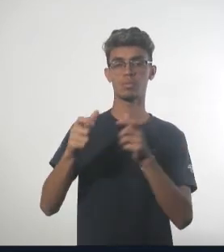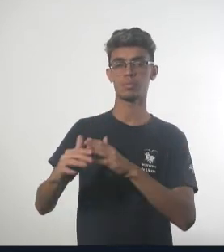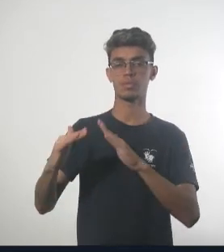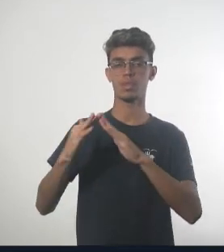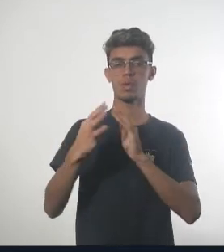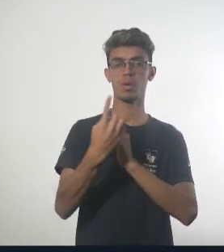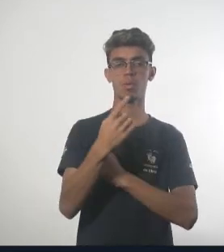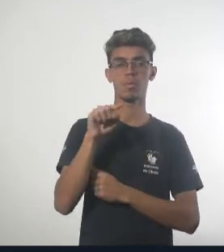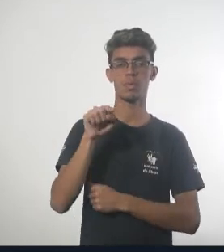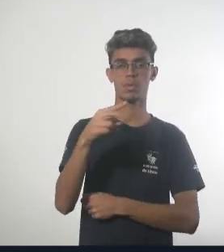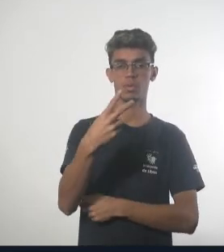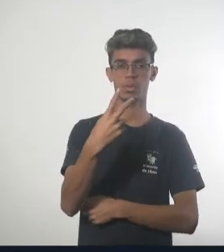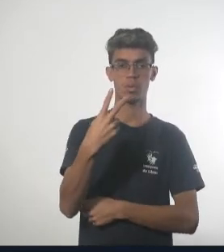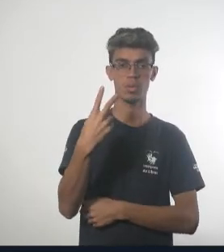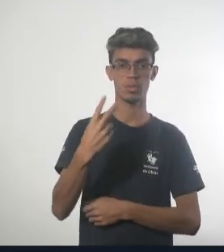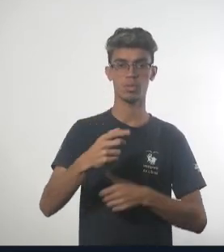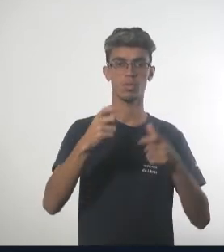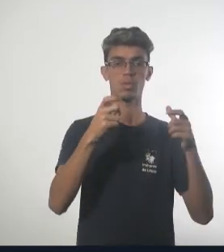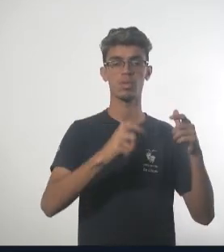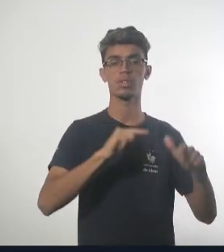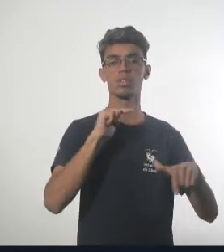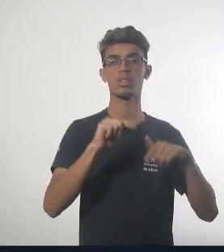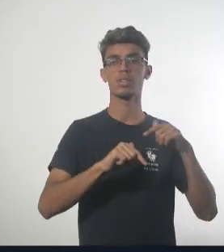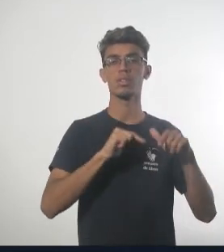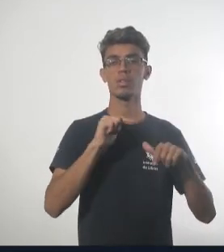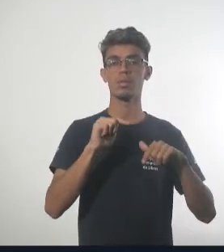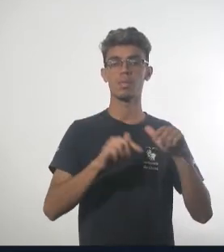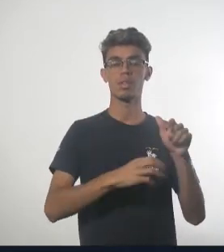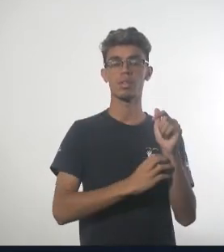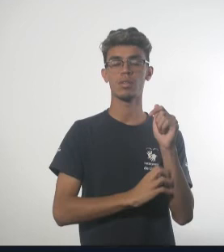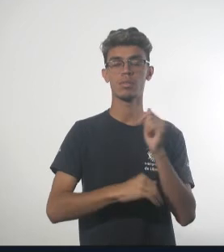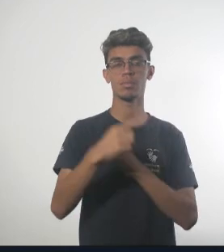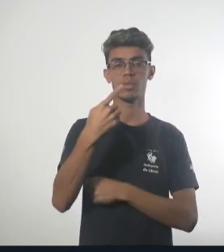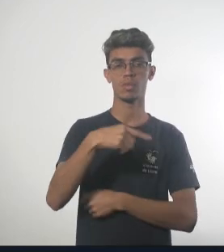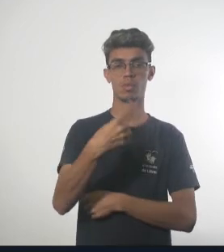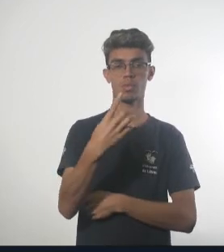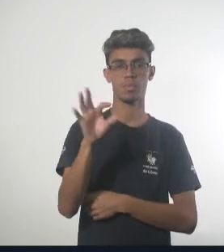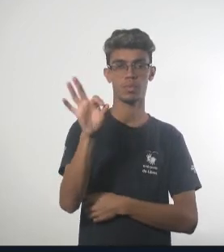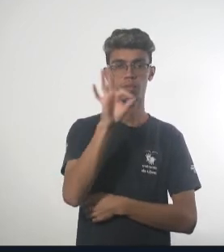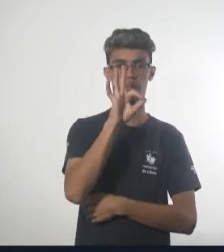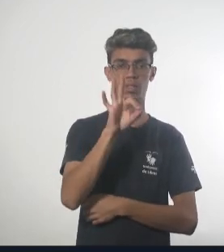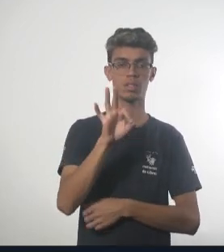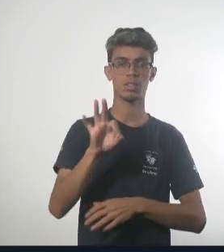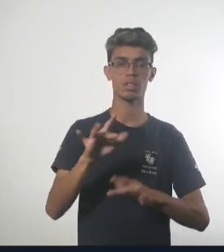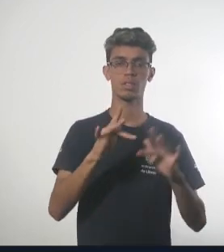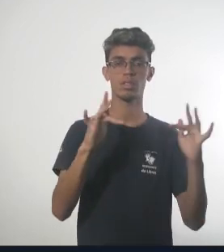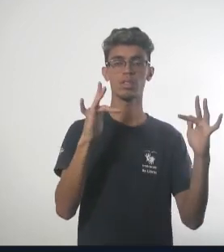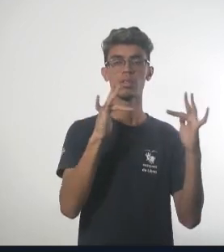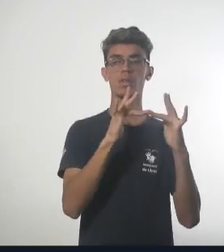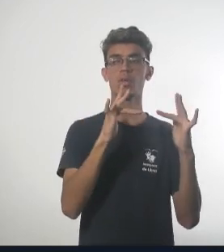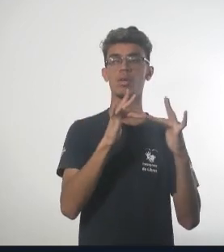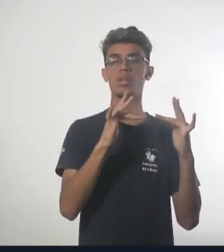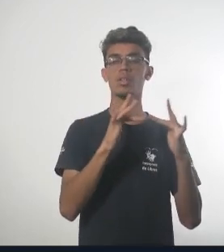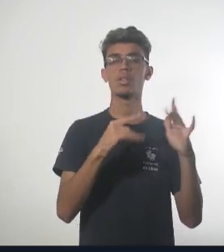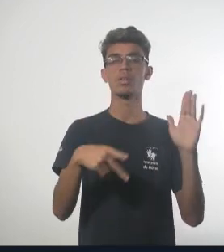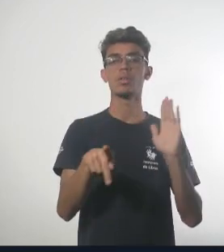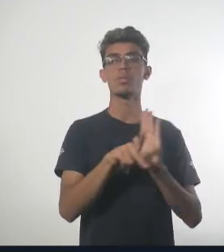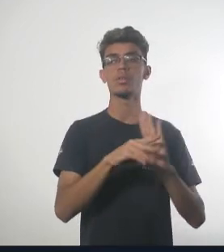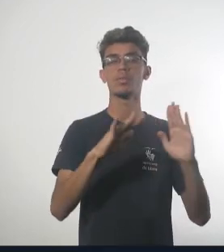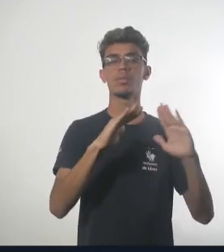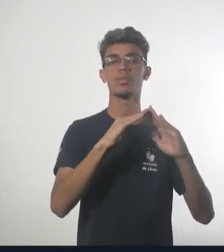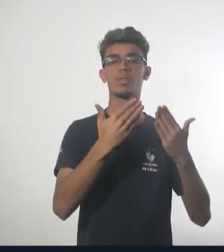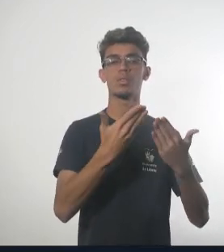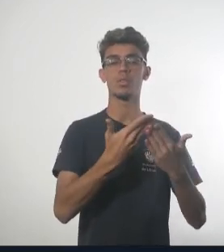1,2% de contatos de ambiente de trabalho, e aí menos de 1% de contatos que eram contatos de ambientes de escola ou de